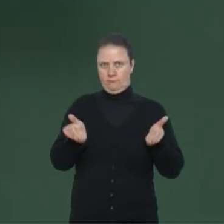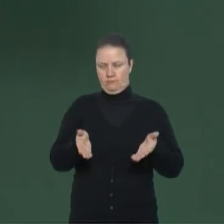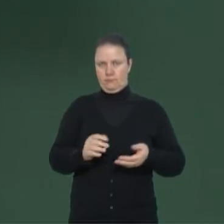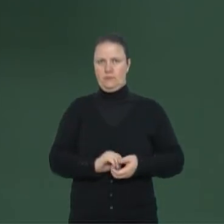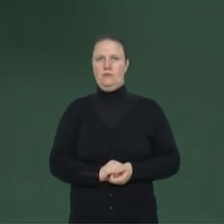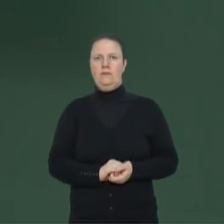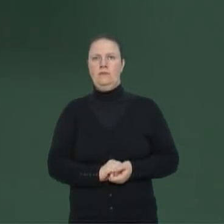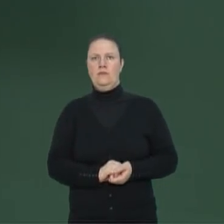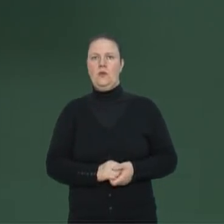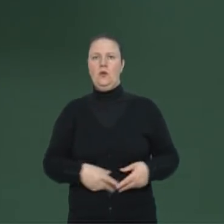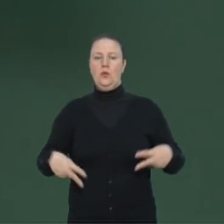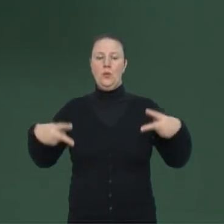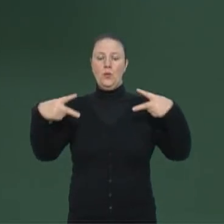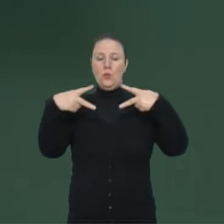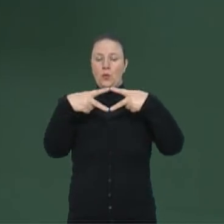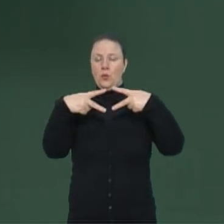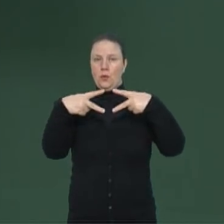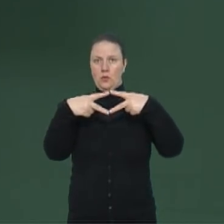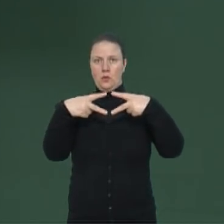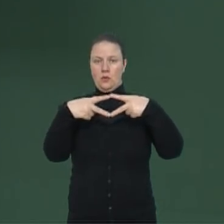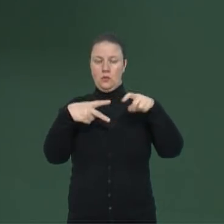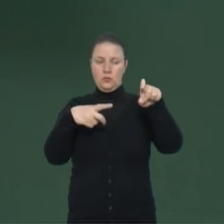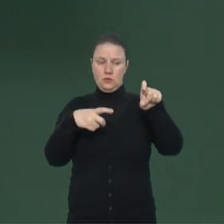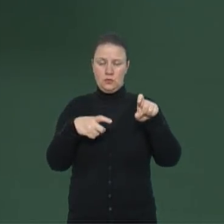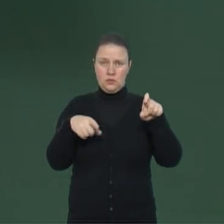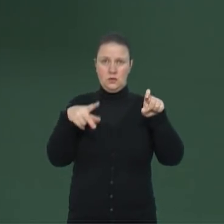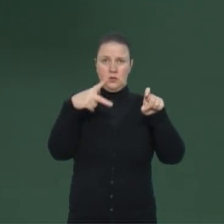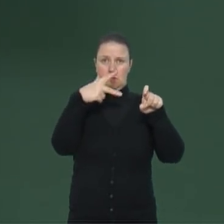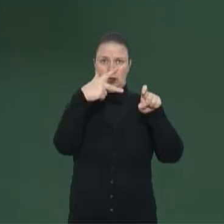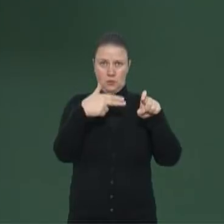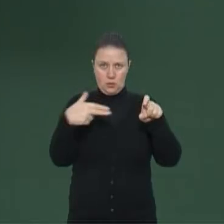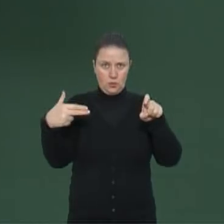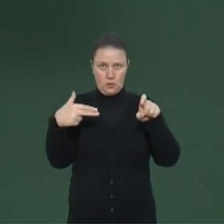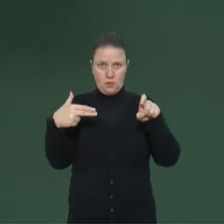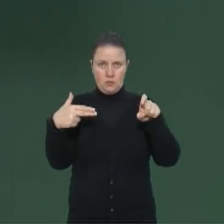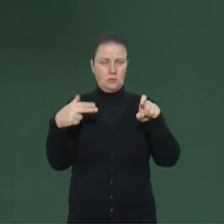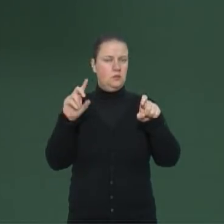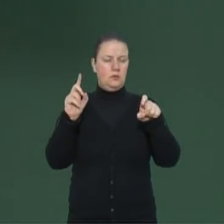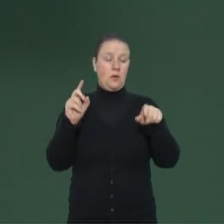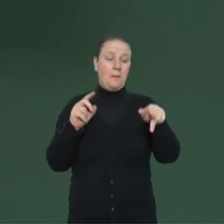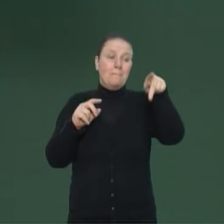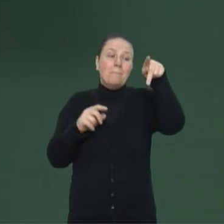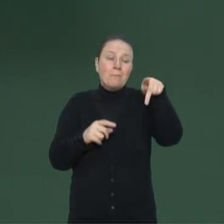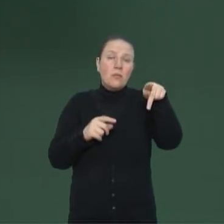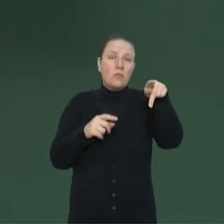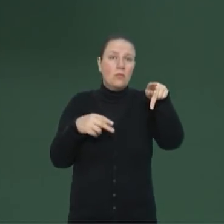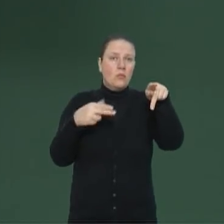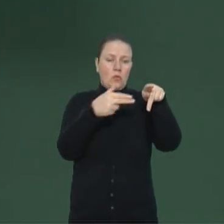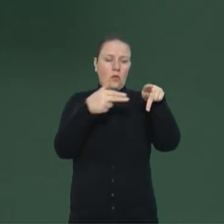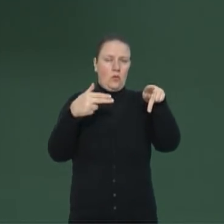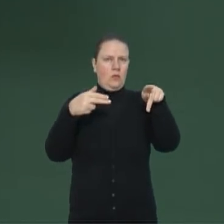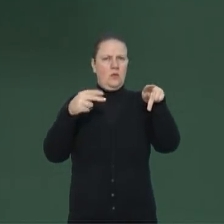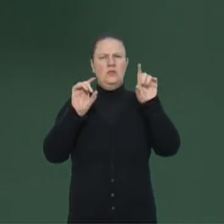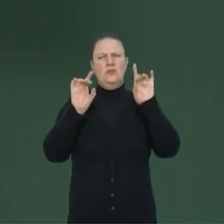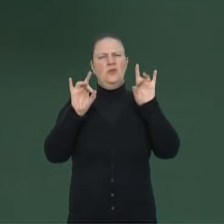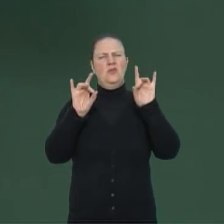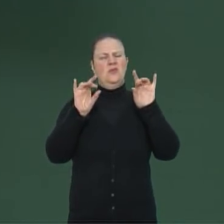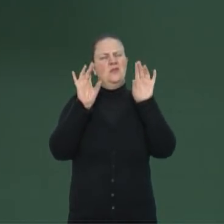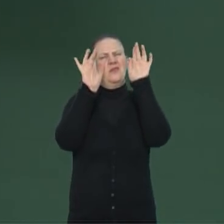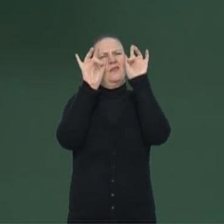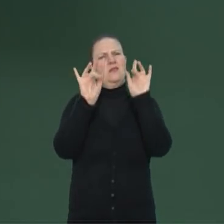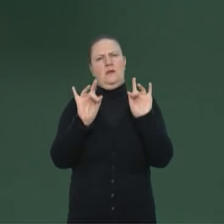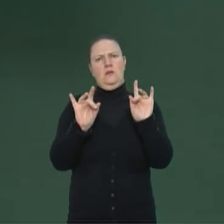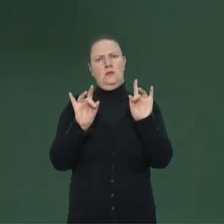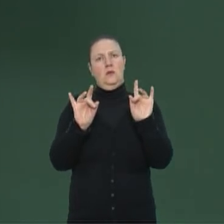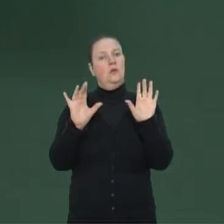minha fórmula de Bhaskara não vai ser x igual a isso, não, agora vai ser p igual a isso, ok? É só um detalhezinho, não faz muita diferença porque o